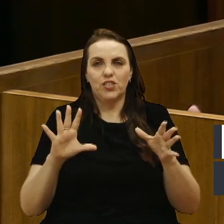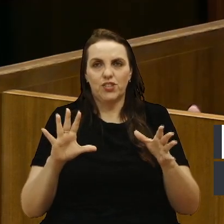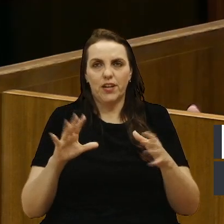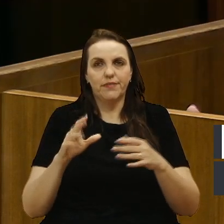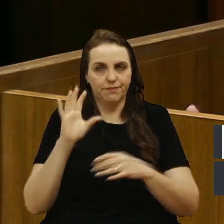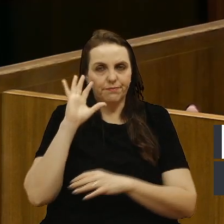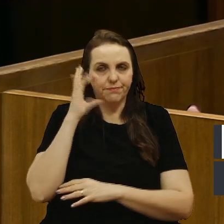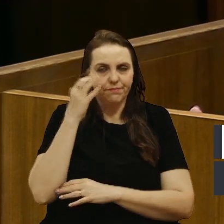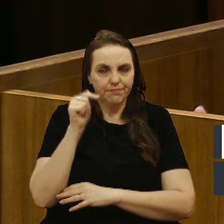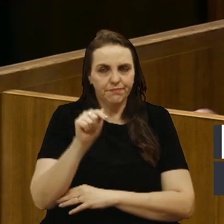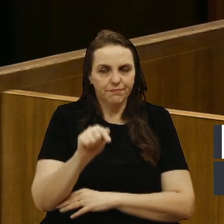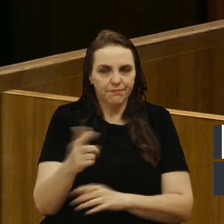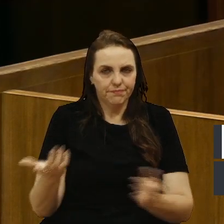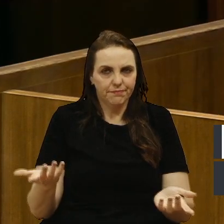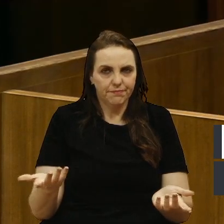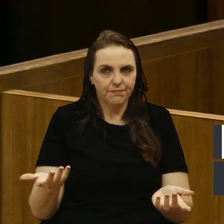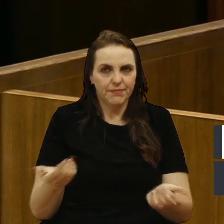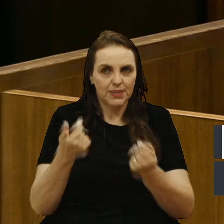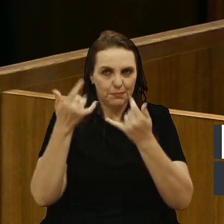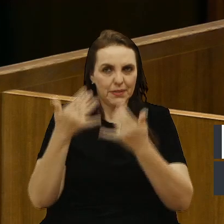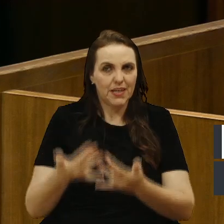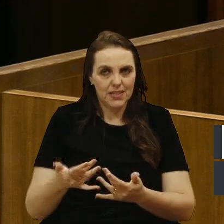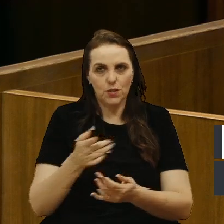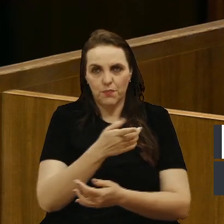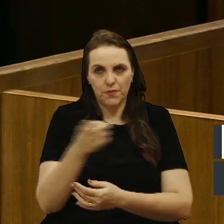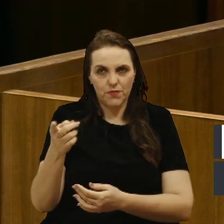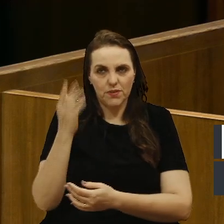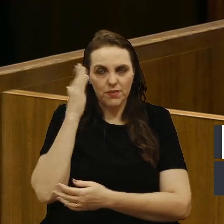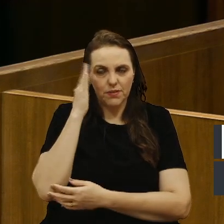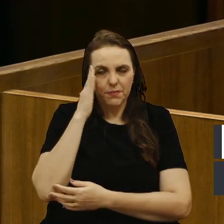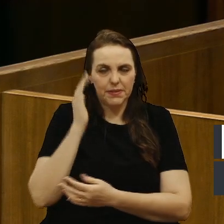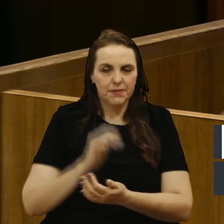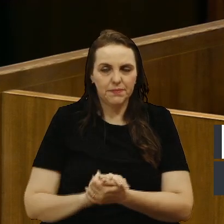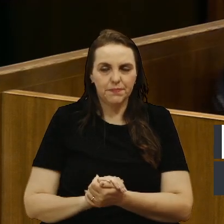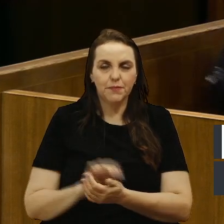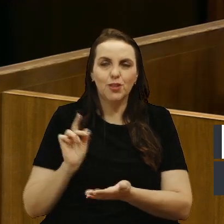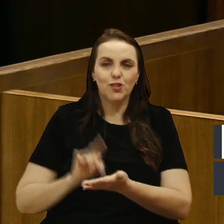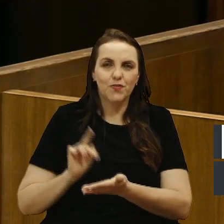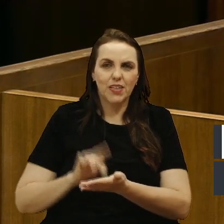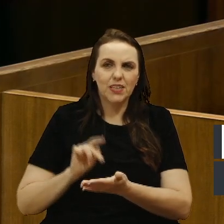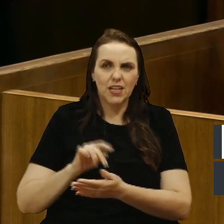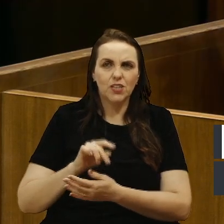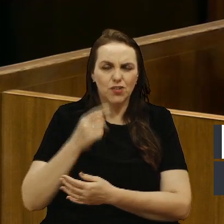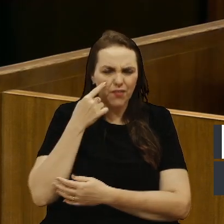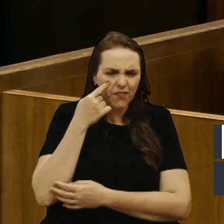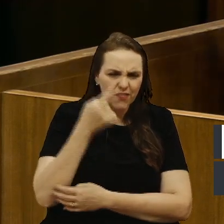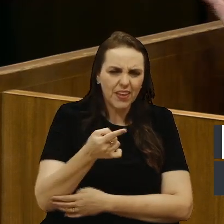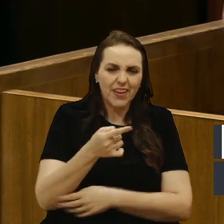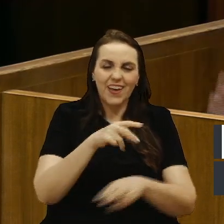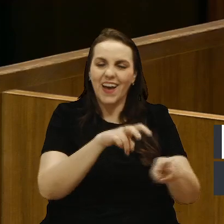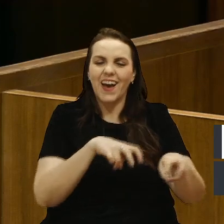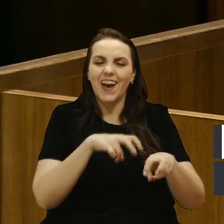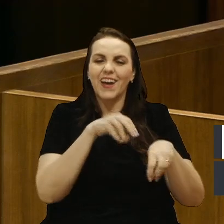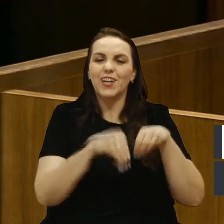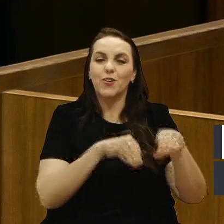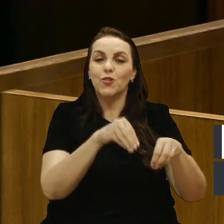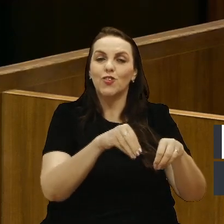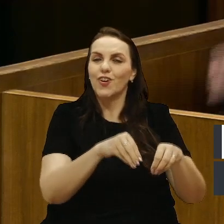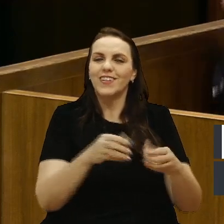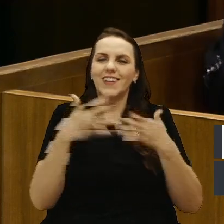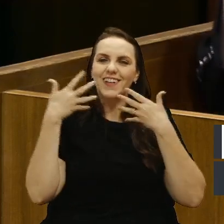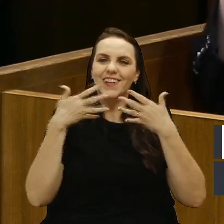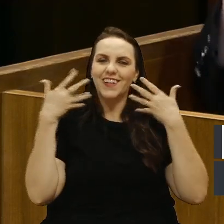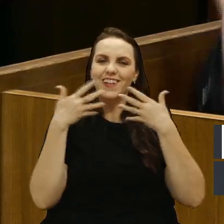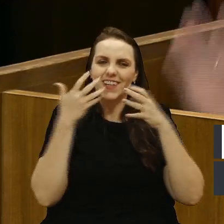caso desses. Porque realmente a gente vê dos agricultores alegria porque o engenheiro foi visitar, mas